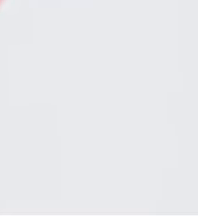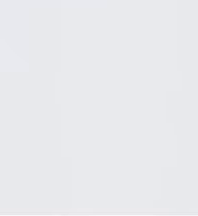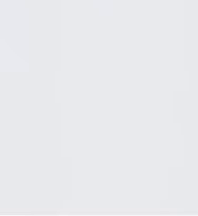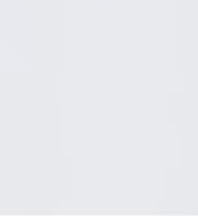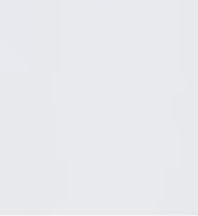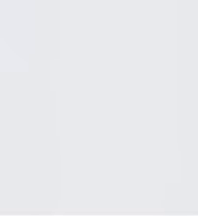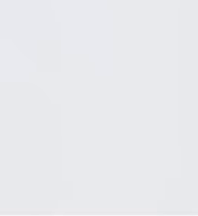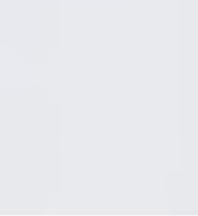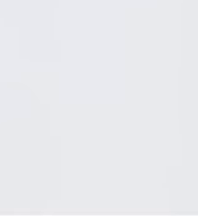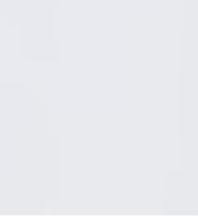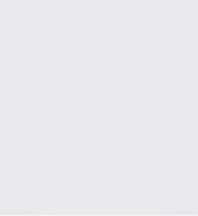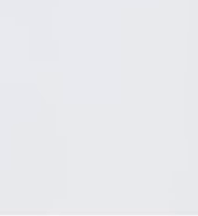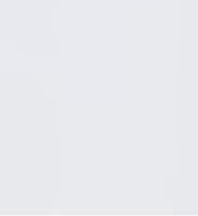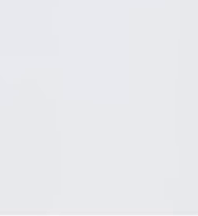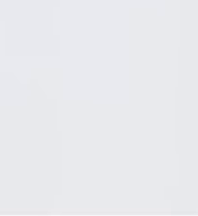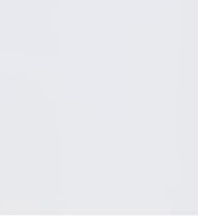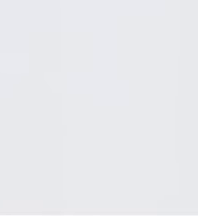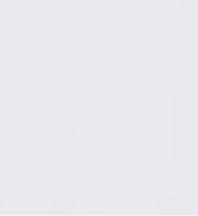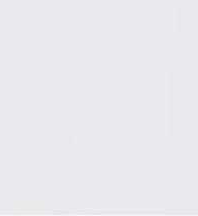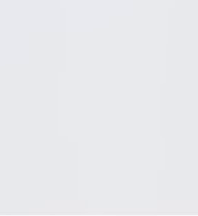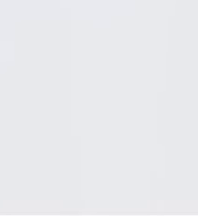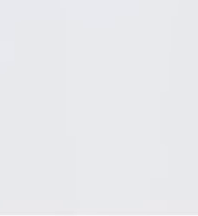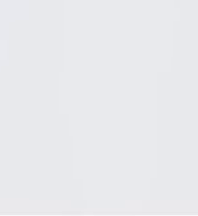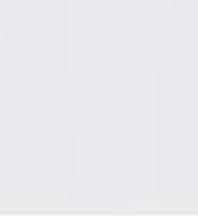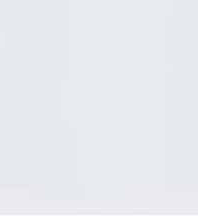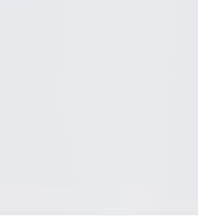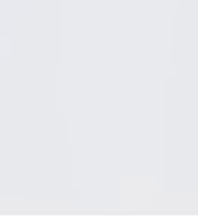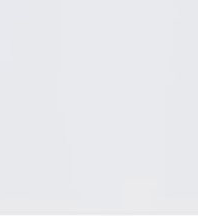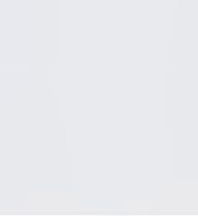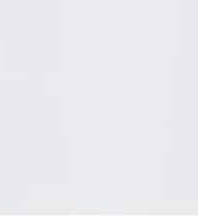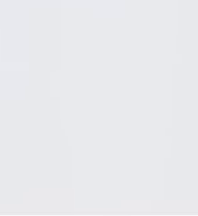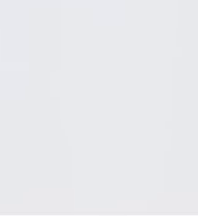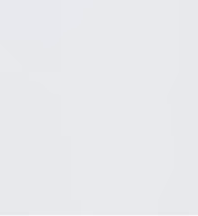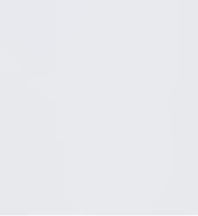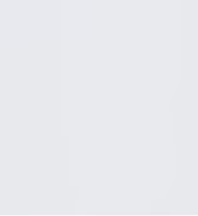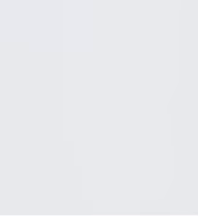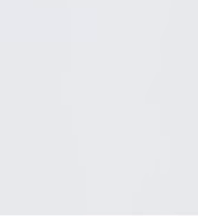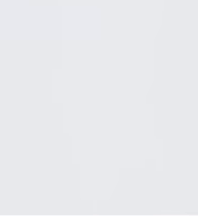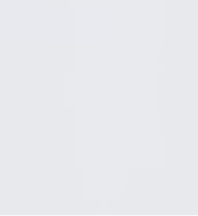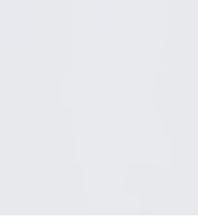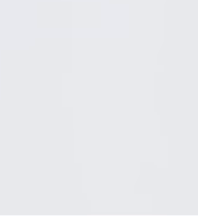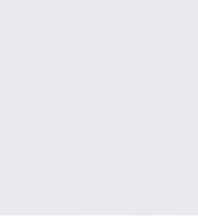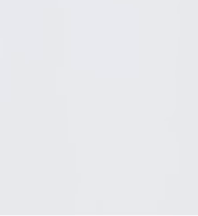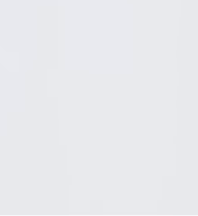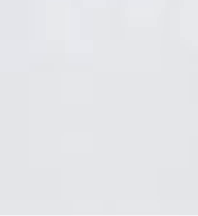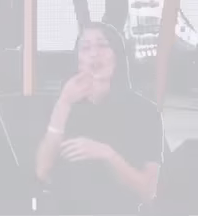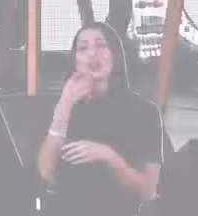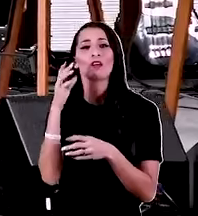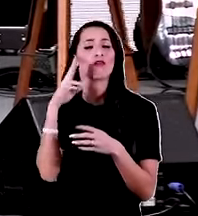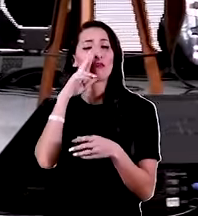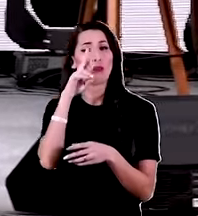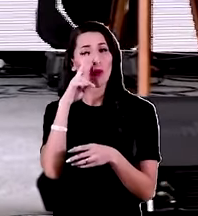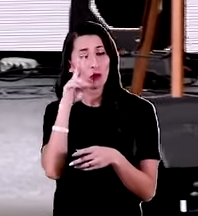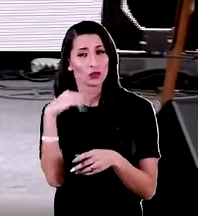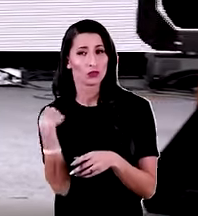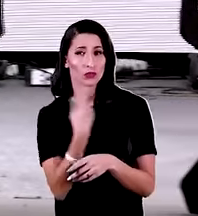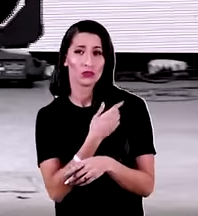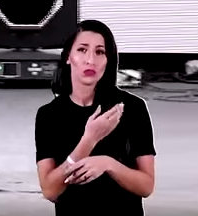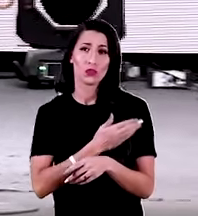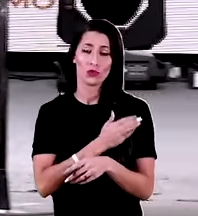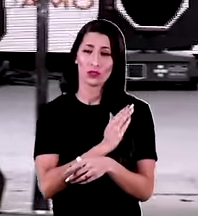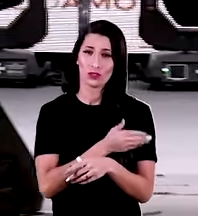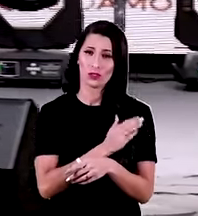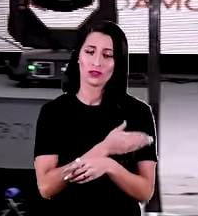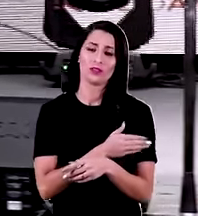Gente, muito bom estar aqui com vocês. Eu tenho certeza que Deus vai falar muito forte ao nosso coração. Deixa eu fazer uma pergunta. Quem estava aqui no